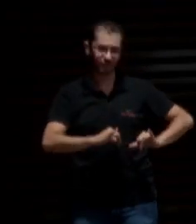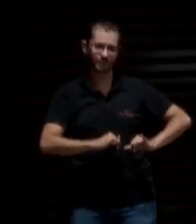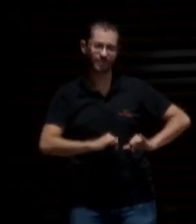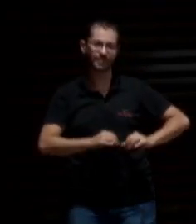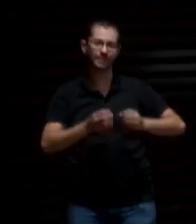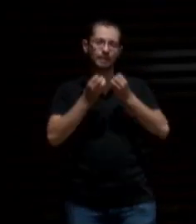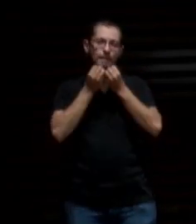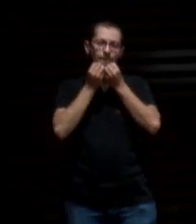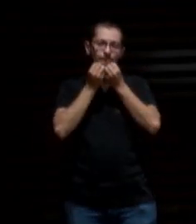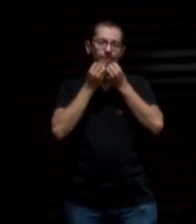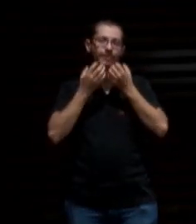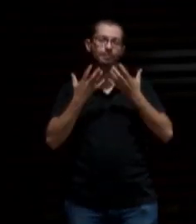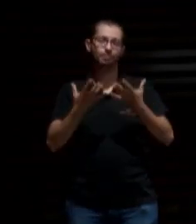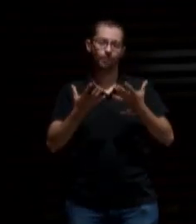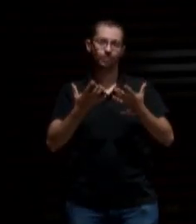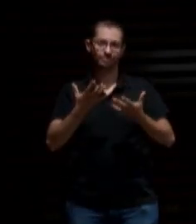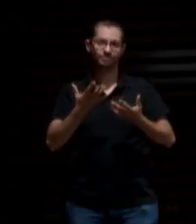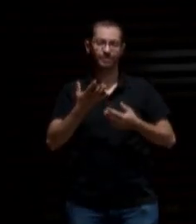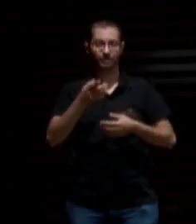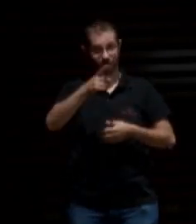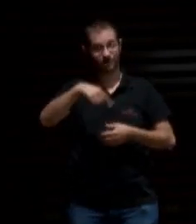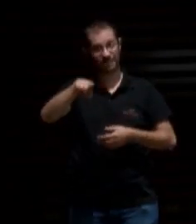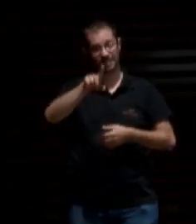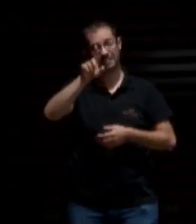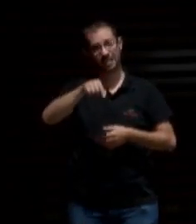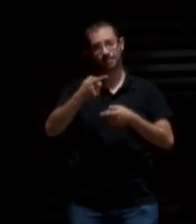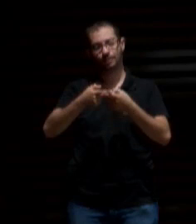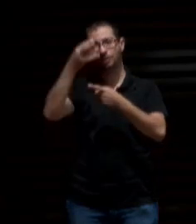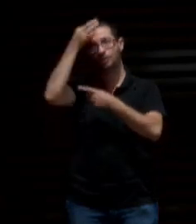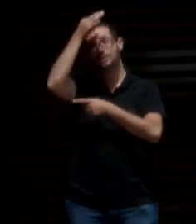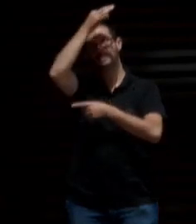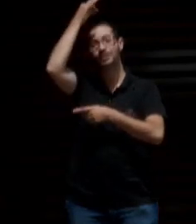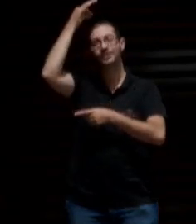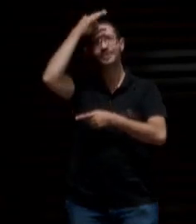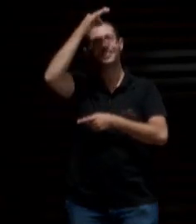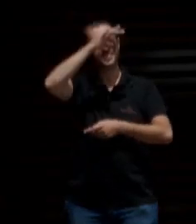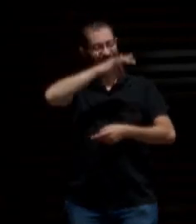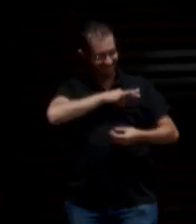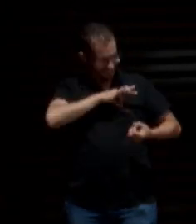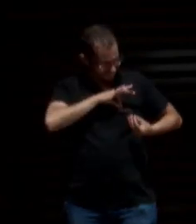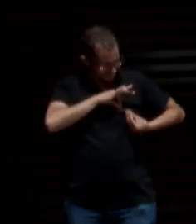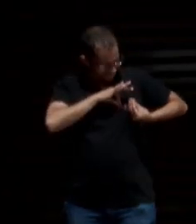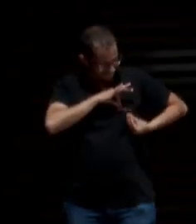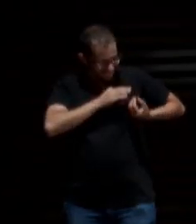bem-aventurados sois. Por quê? Porque o Espírito Santo habita em você.